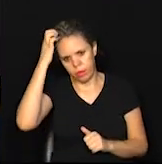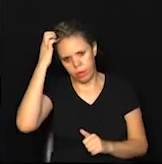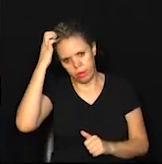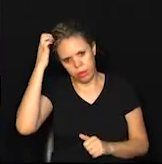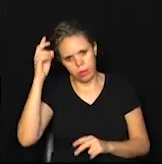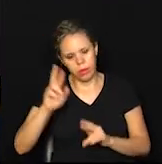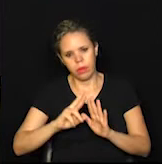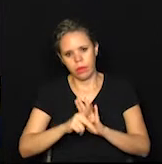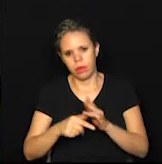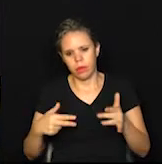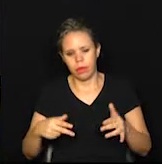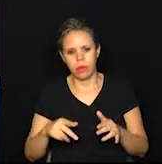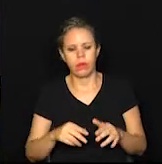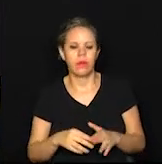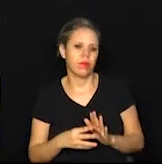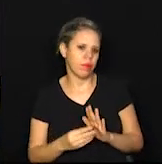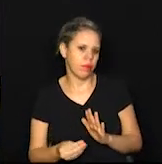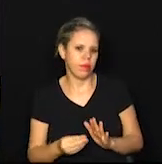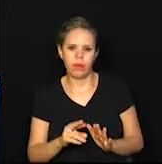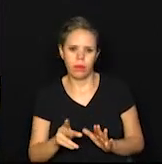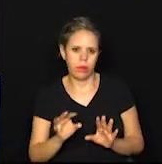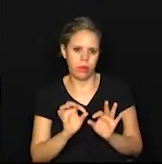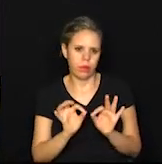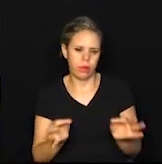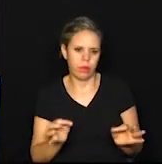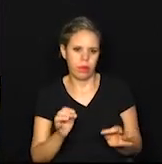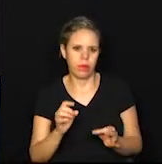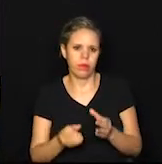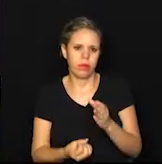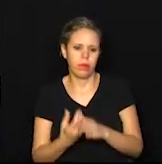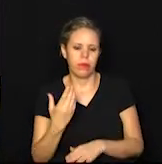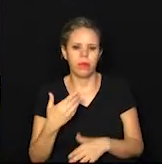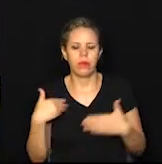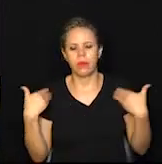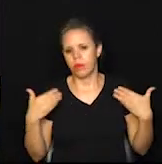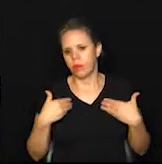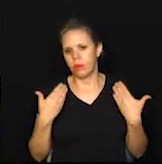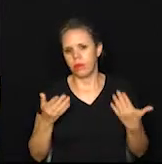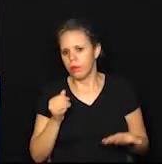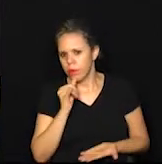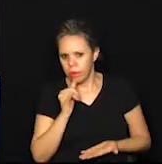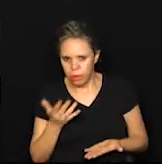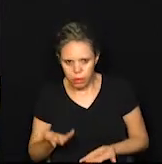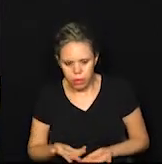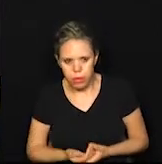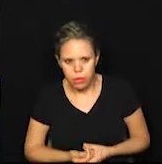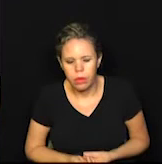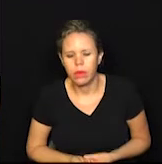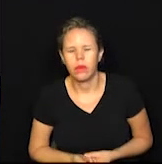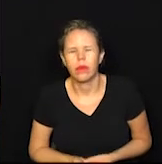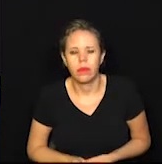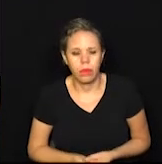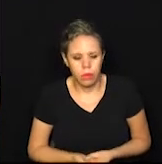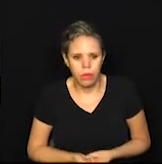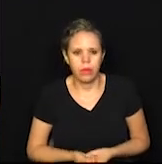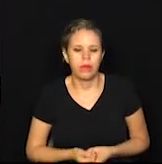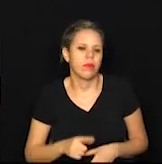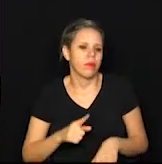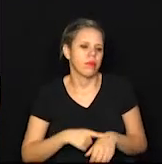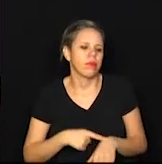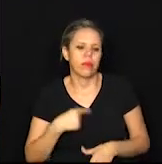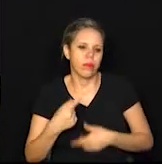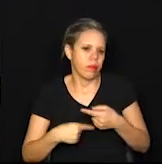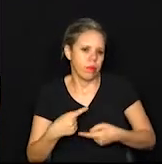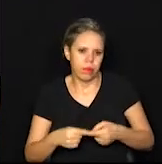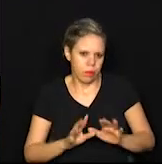várias modalidades, e não simplesmente uma recreação e lazer, ou então de passatempo, vamos